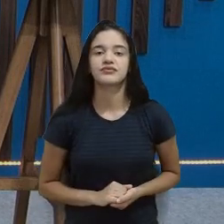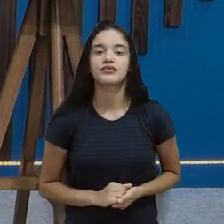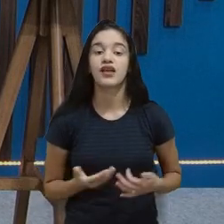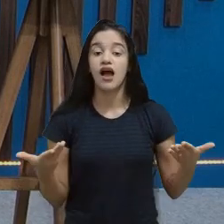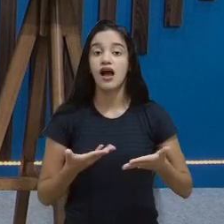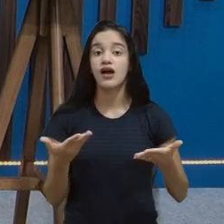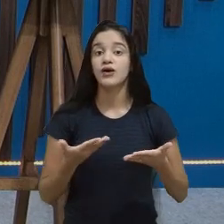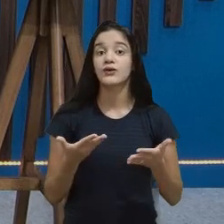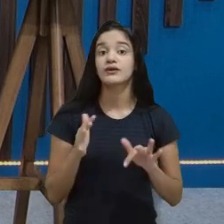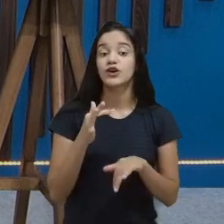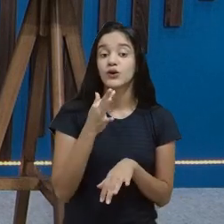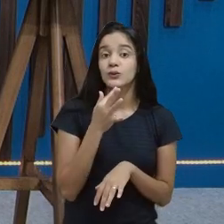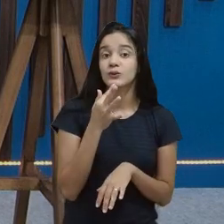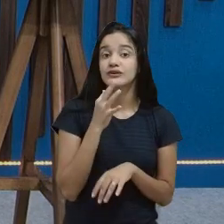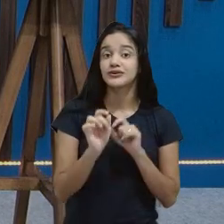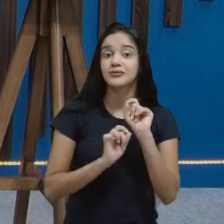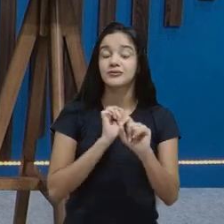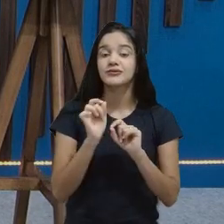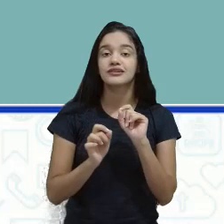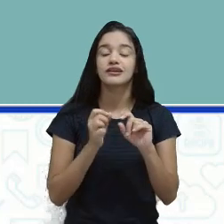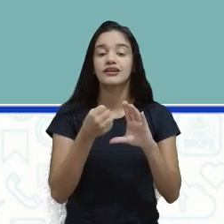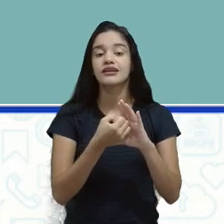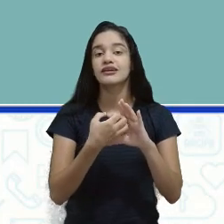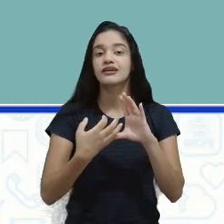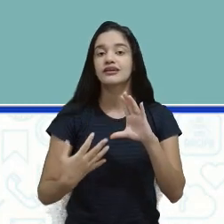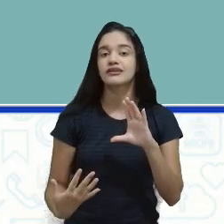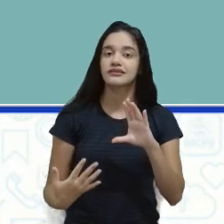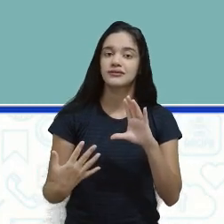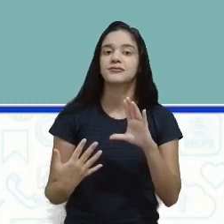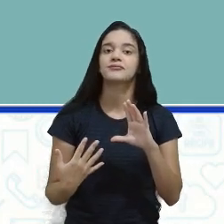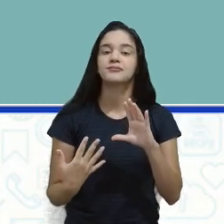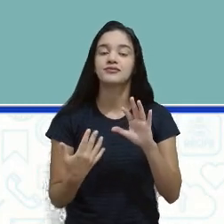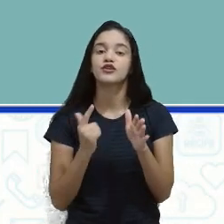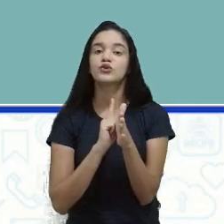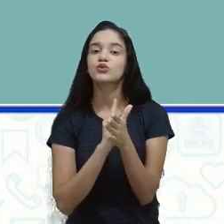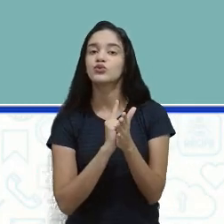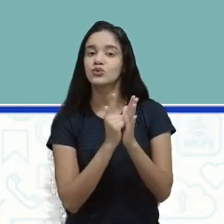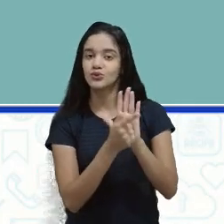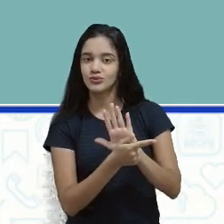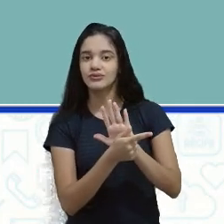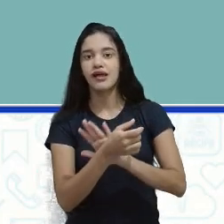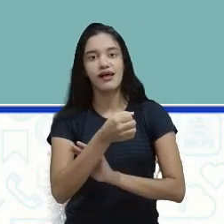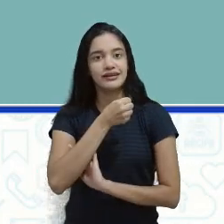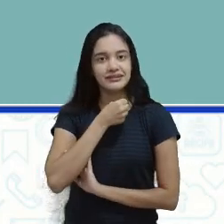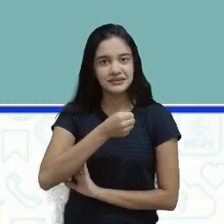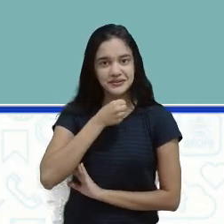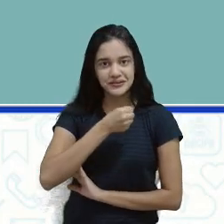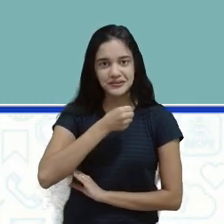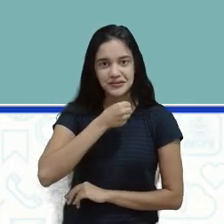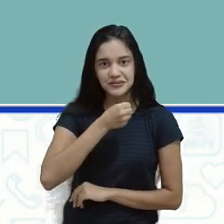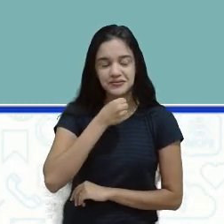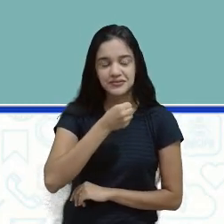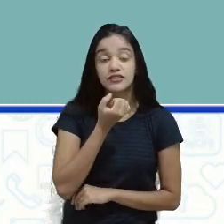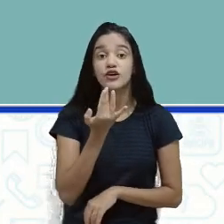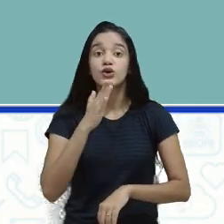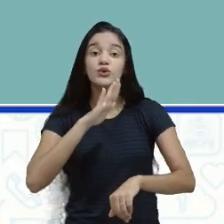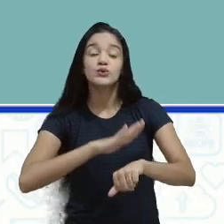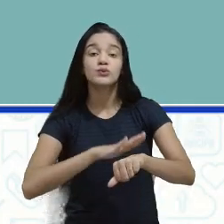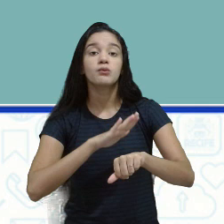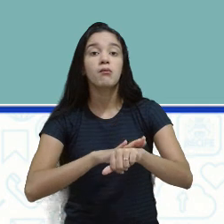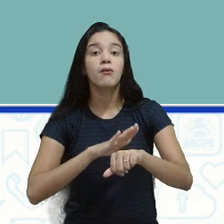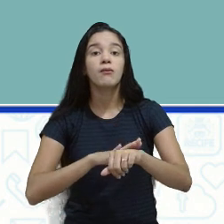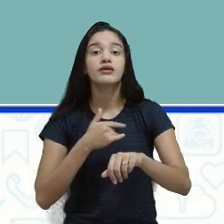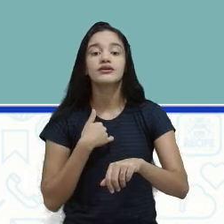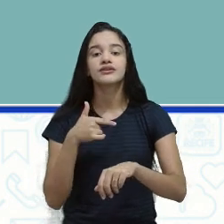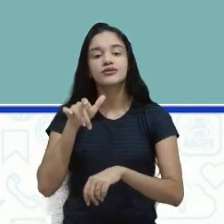Então, agora nós vamos conhecer ou rever as características do gênero entrevista, não é? Naquele momento ali que eu